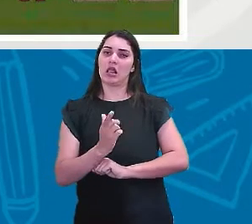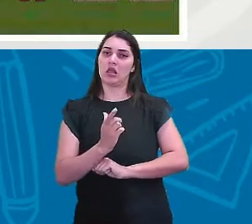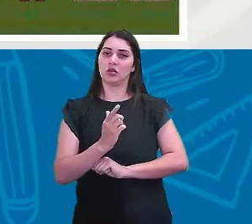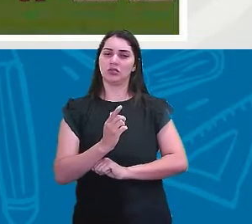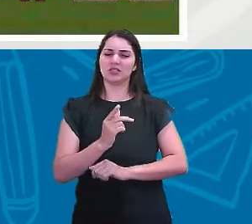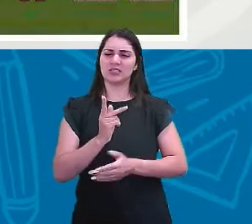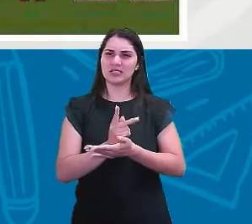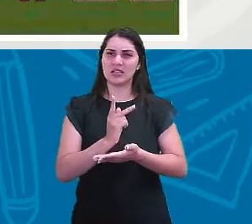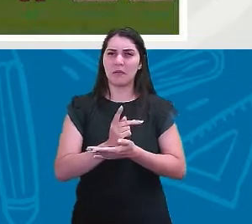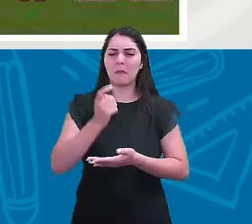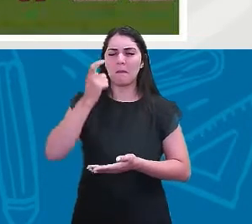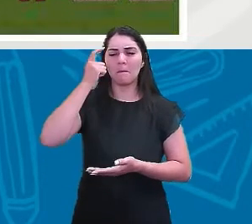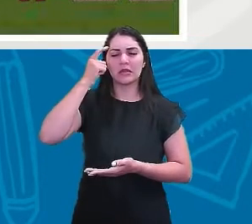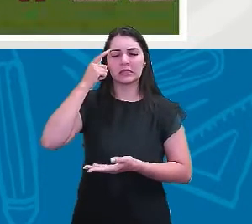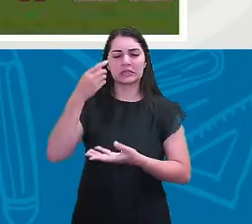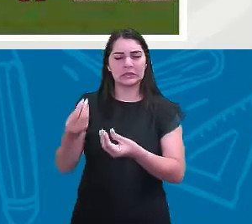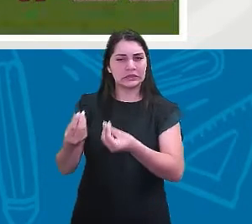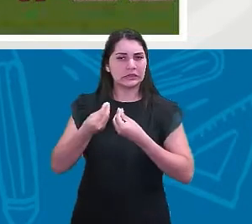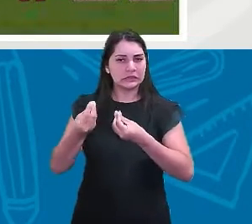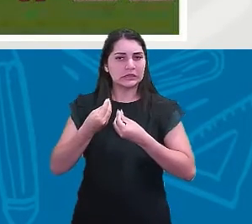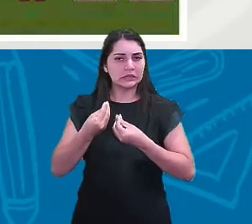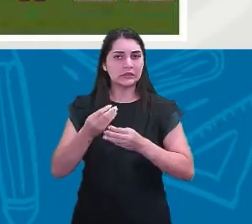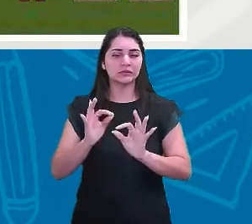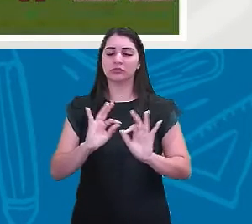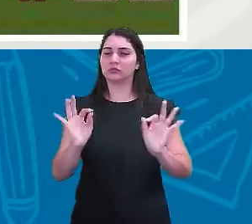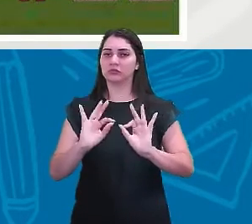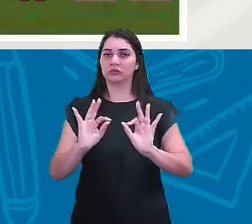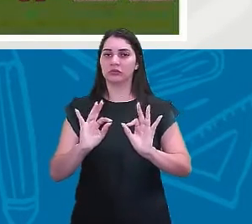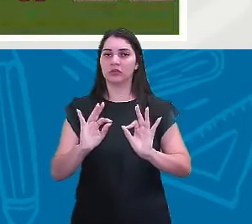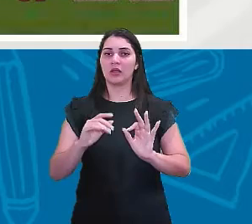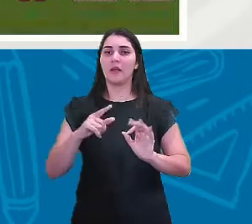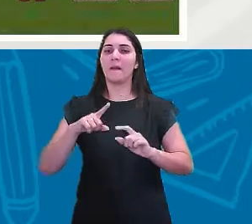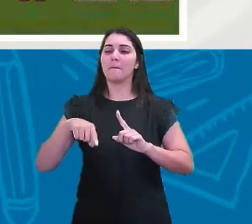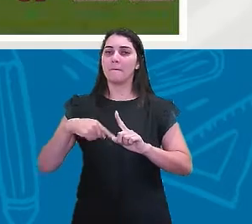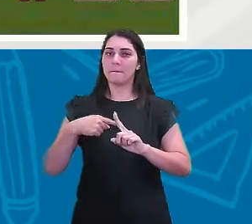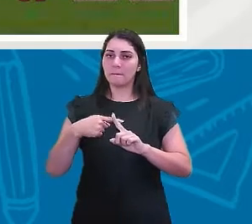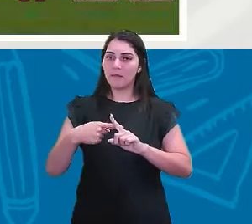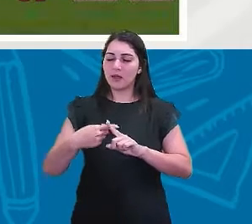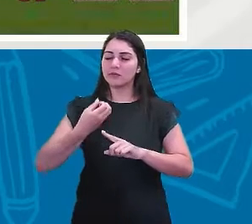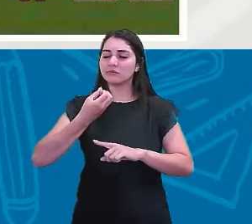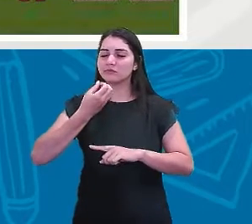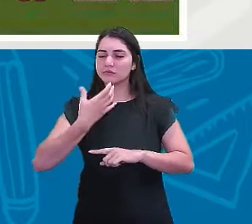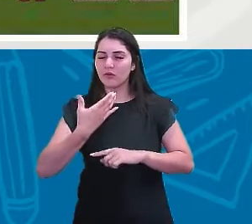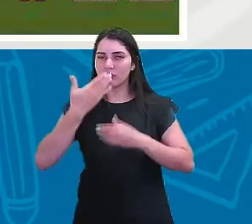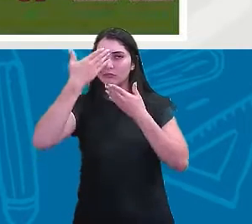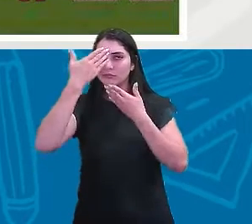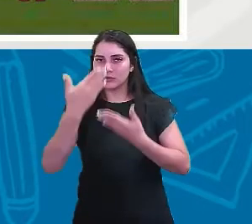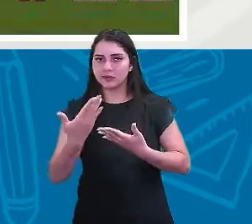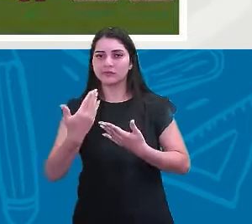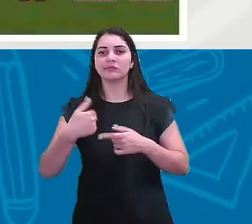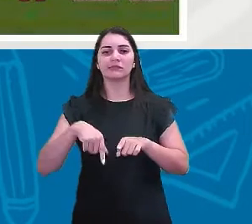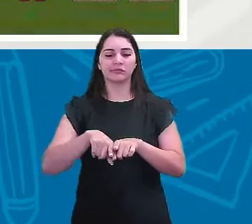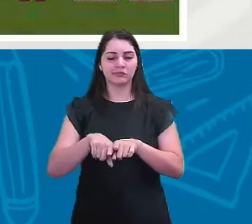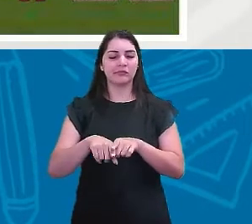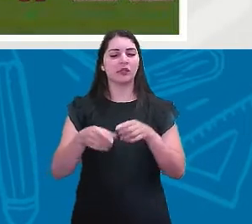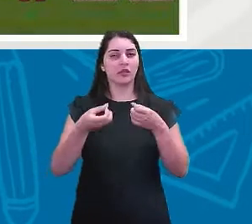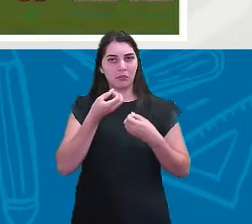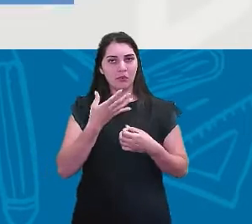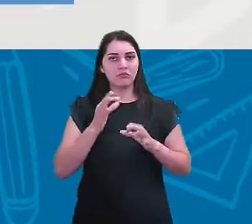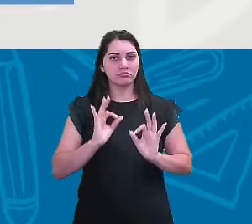tudo pensando numa retribuição, tá? Mas gratidão gera gratidão, tá